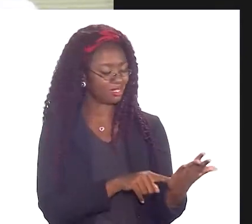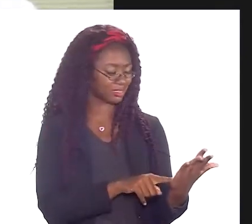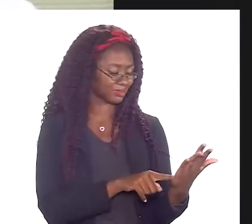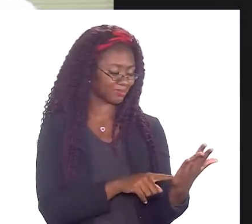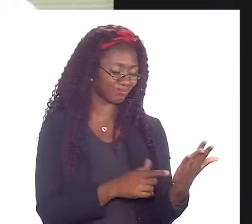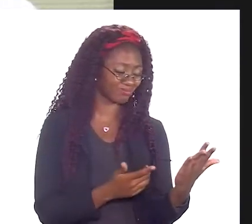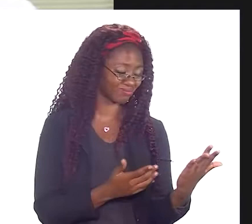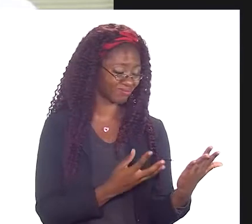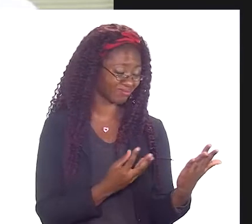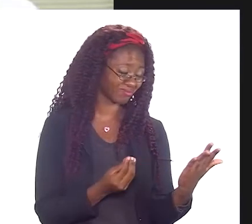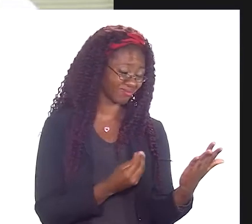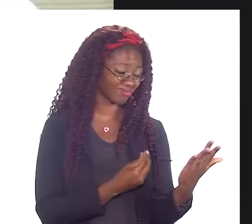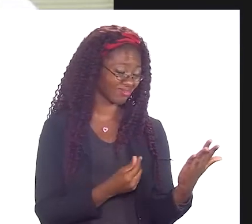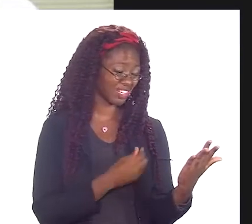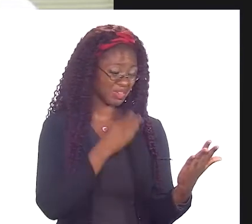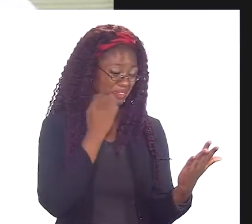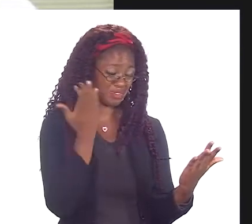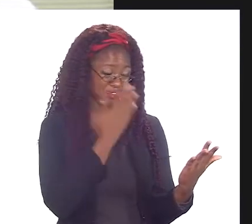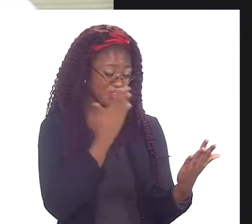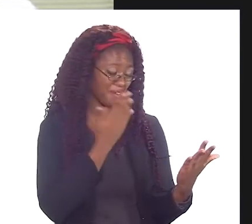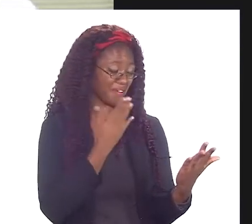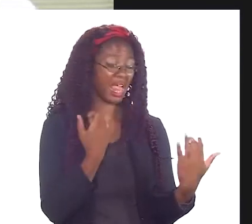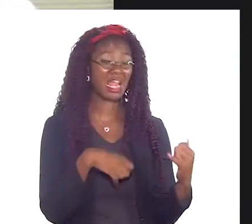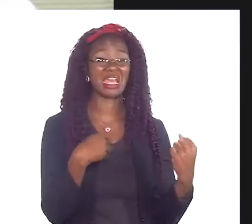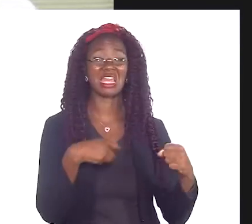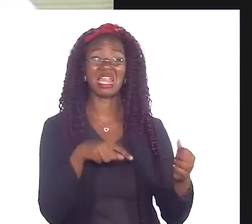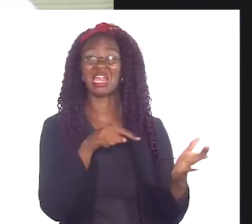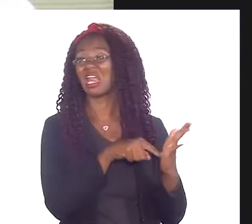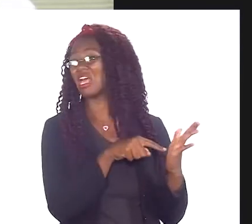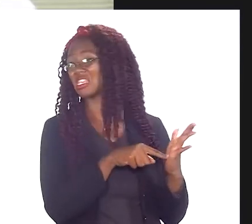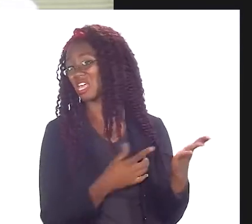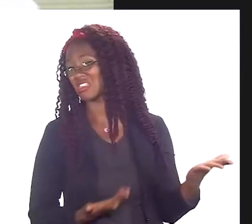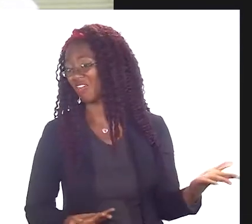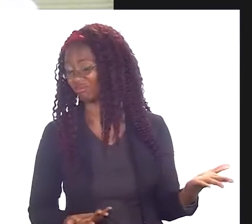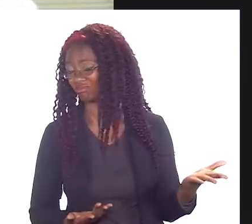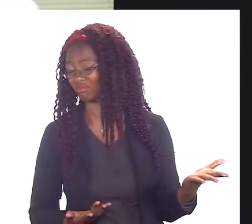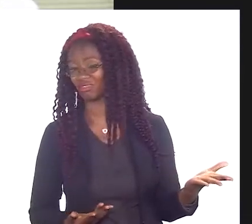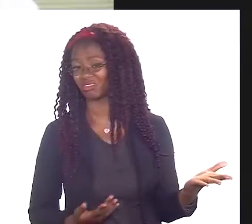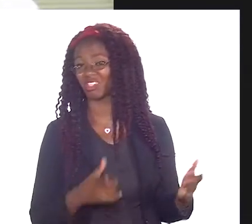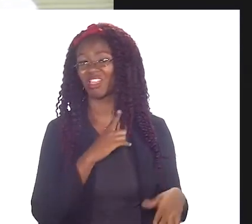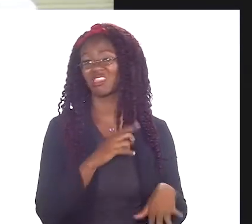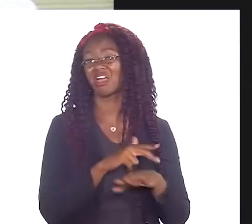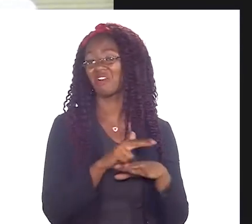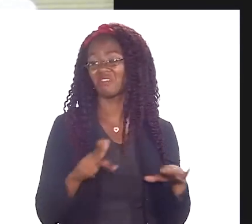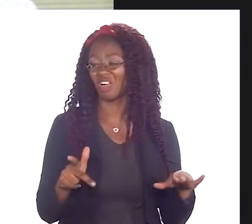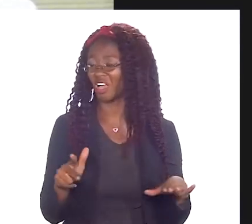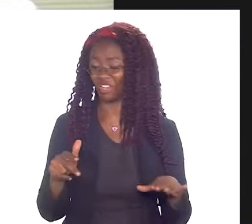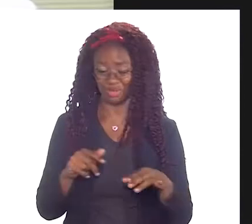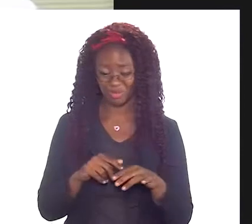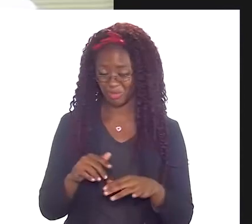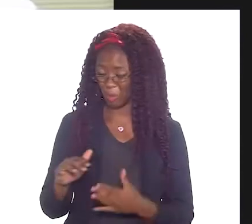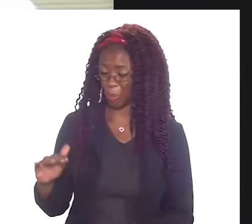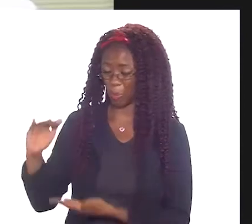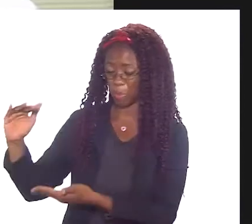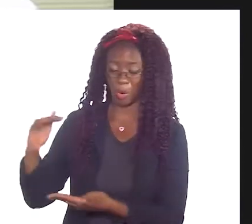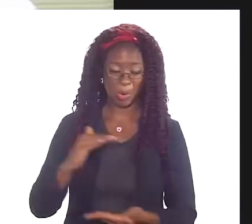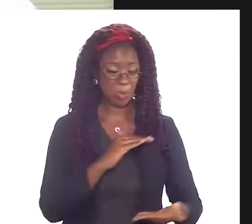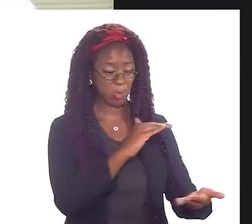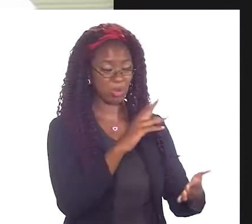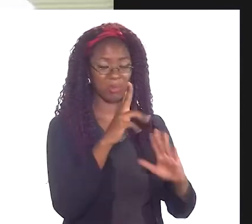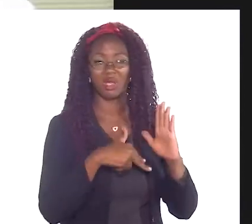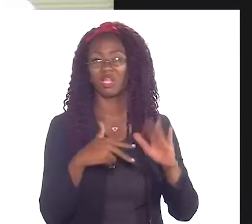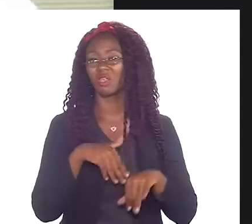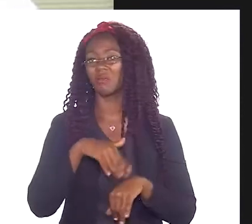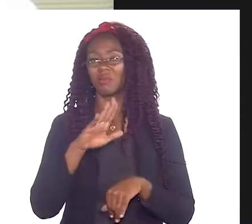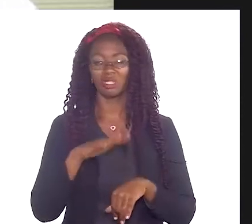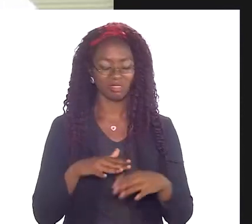eles não identificam exatamente a necessidade que ele precisa, ele tem tantos outros para ler que ele não consegue te dar a atenção